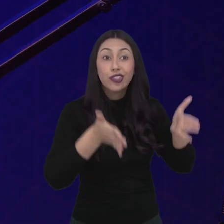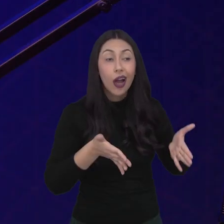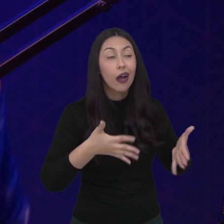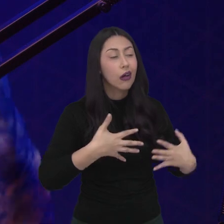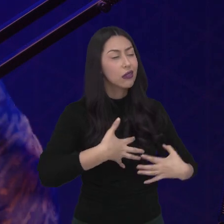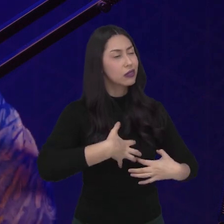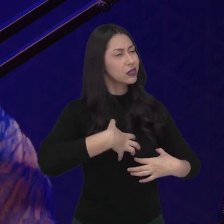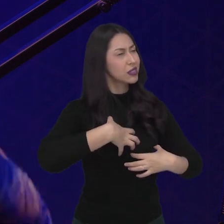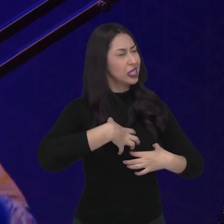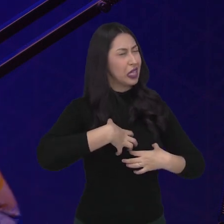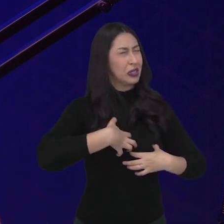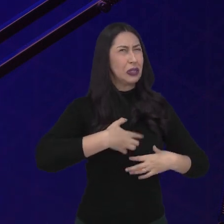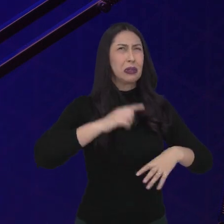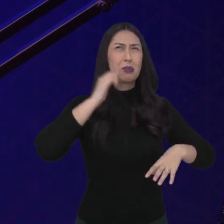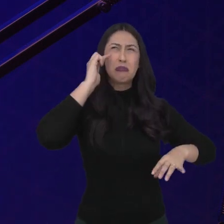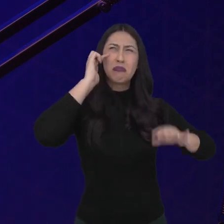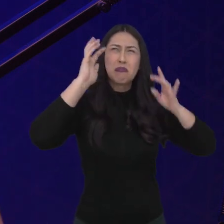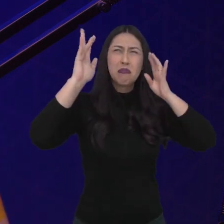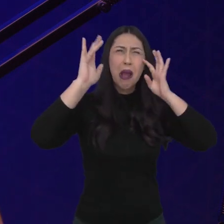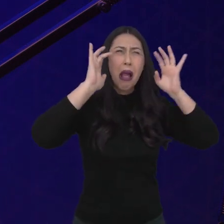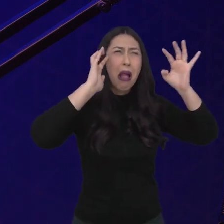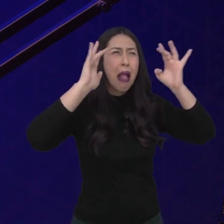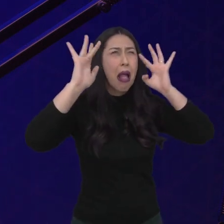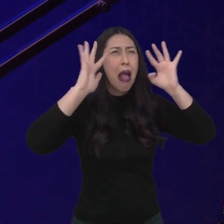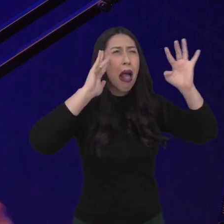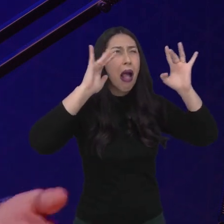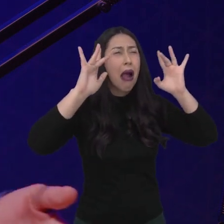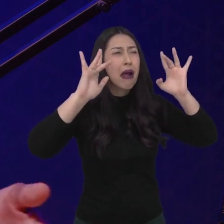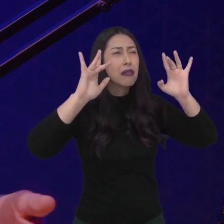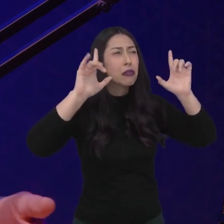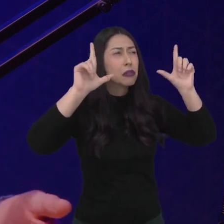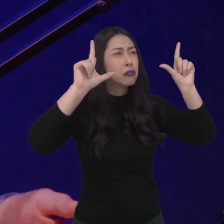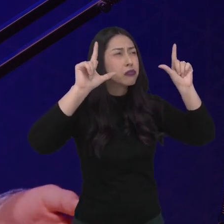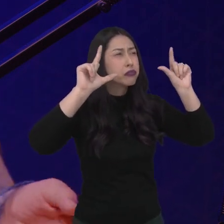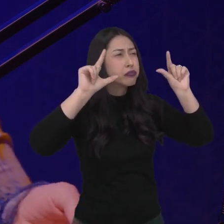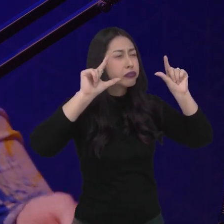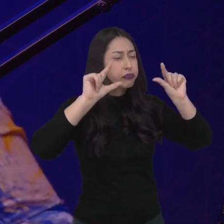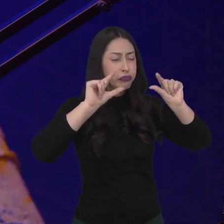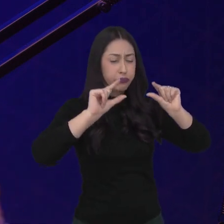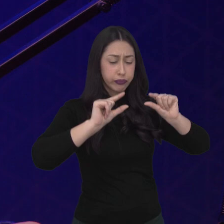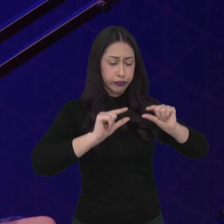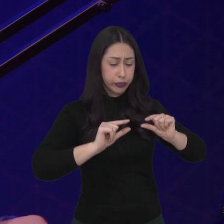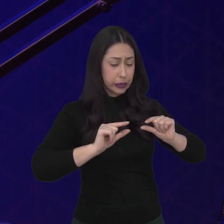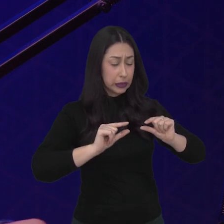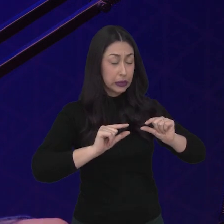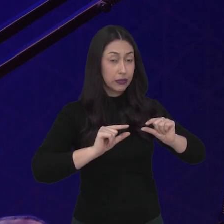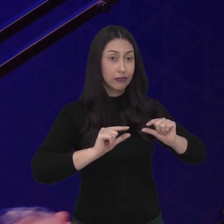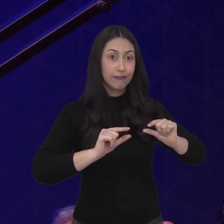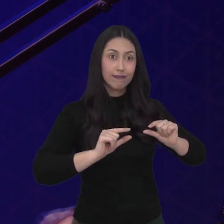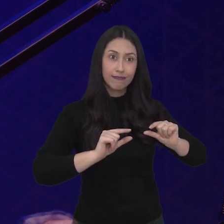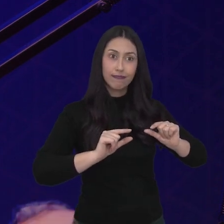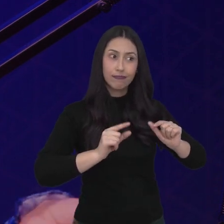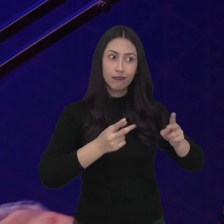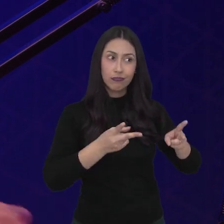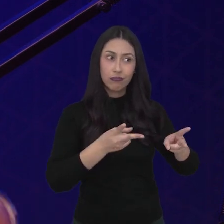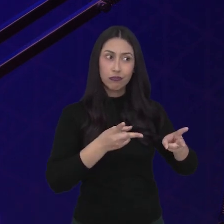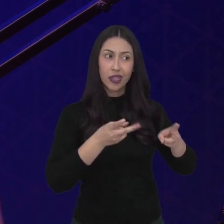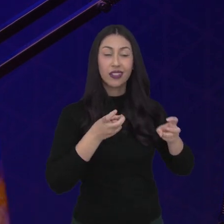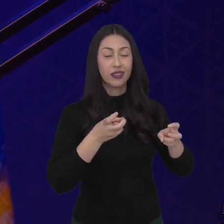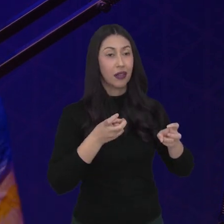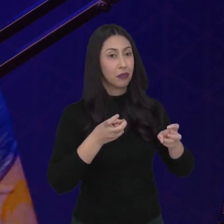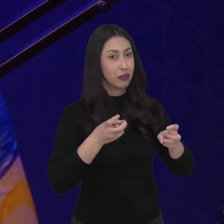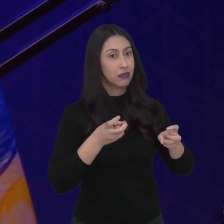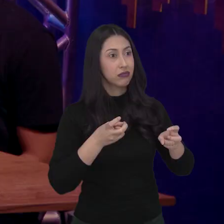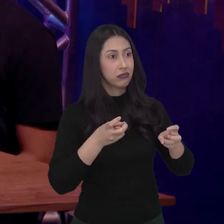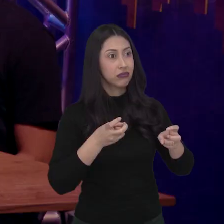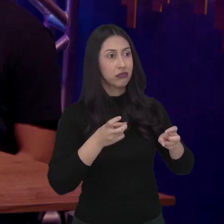se sentindo menos criativos do que as crianças, a gente já tem aí um aspecto bem importante,